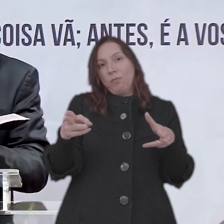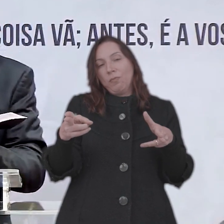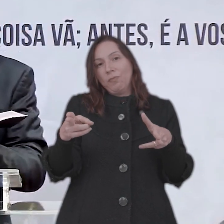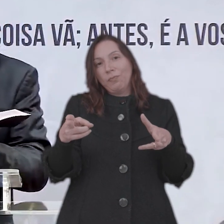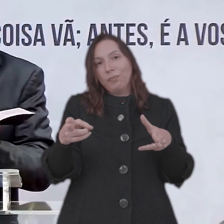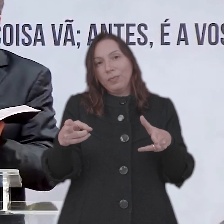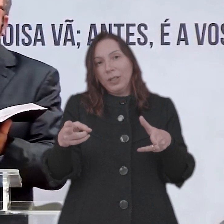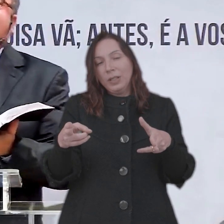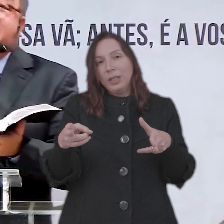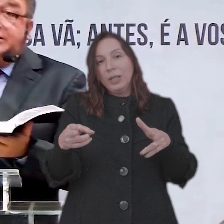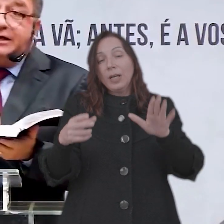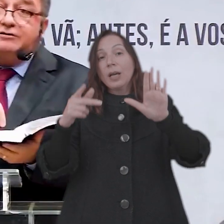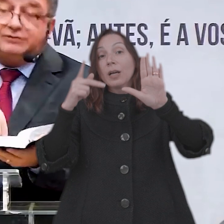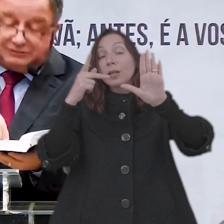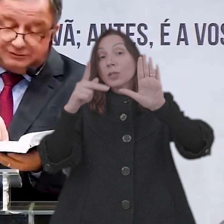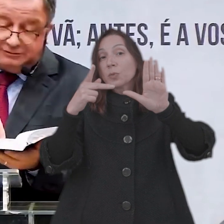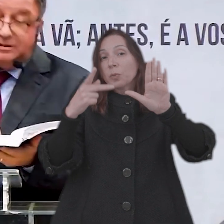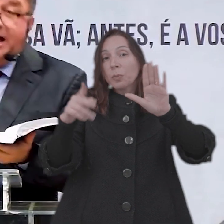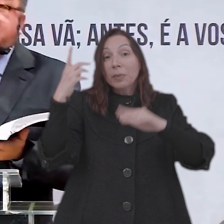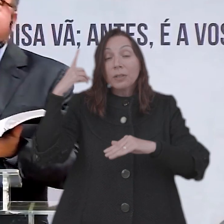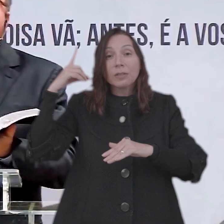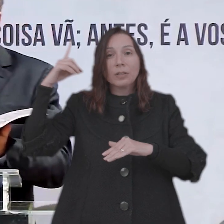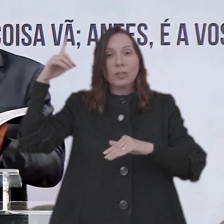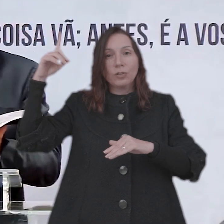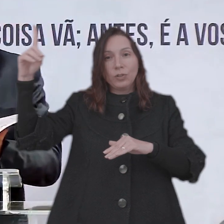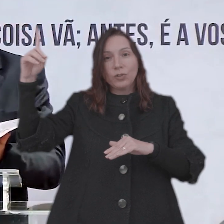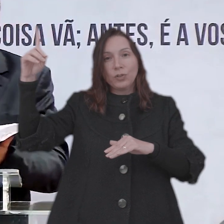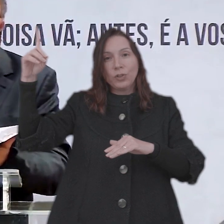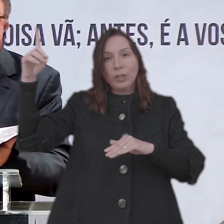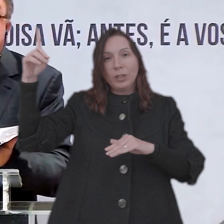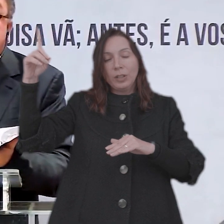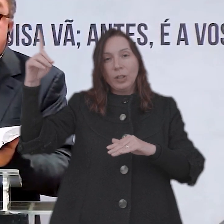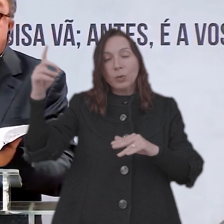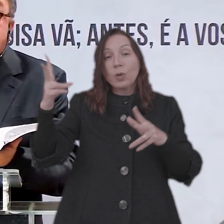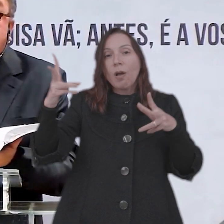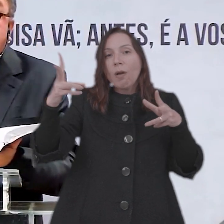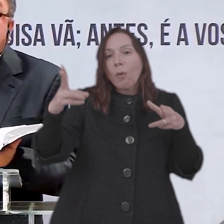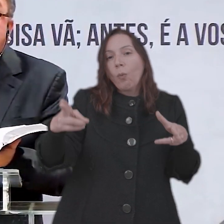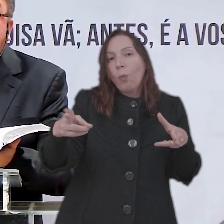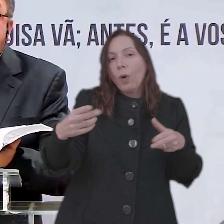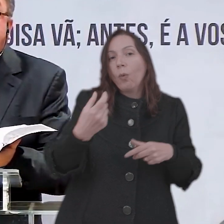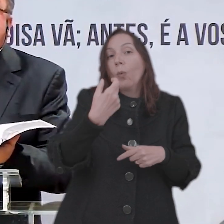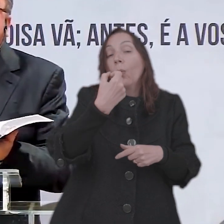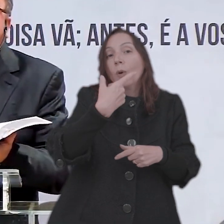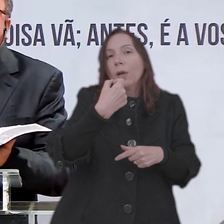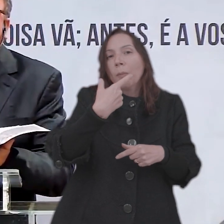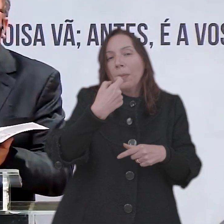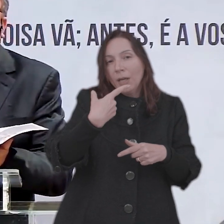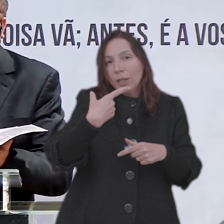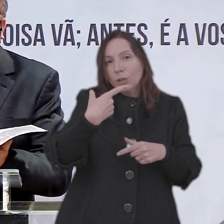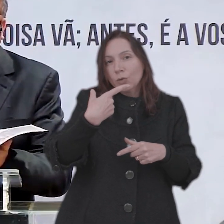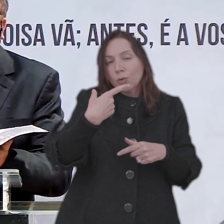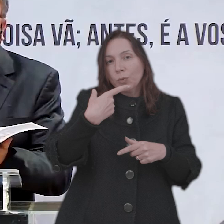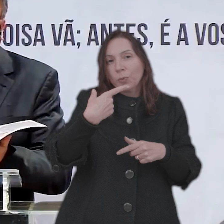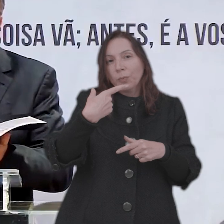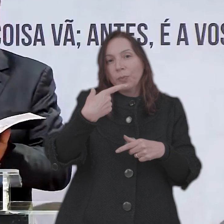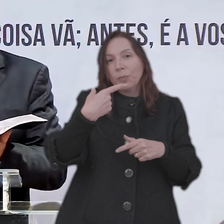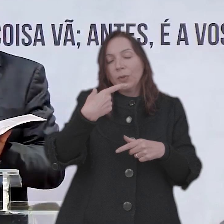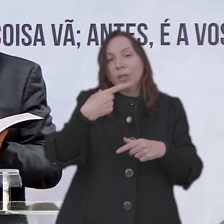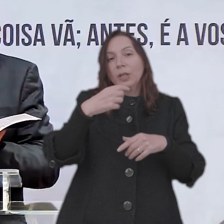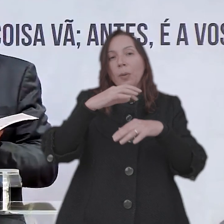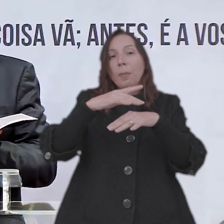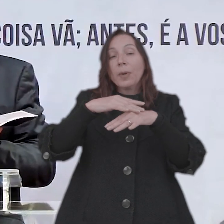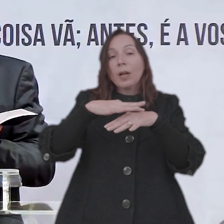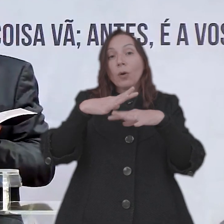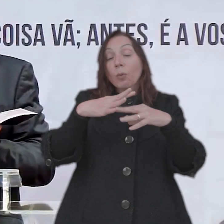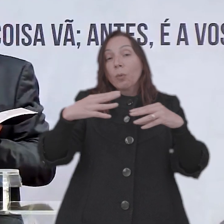E cada promessa de Deus é um remédio para as nossas doenças